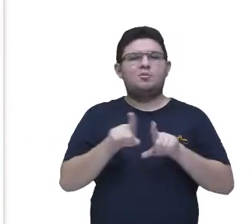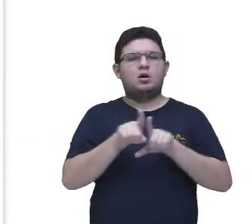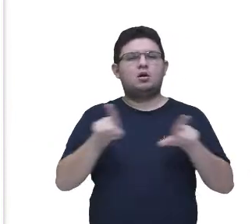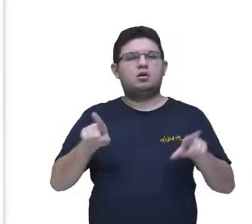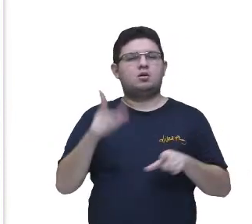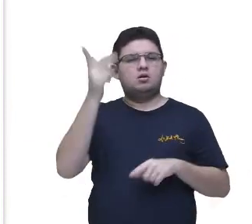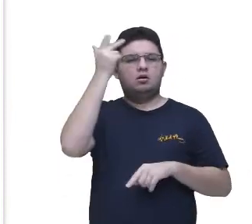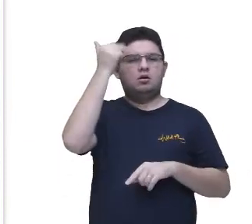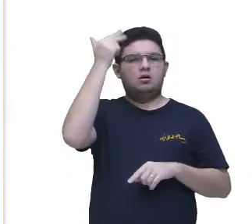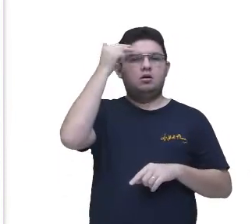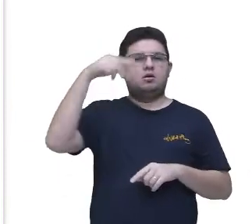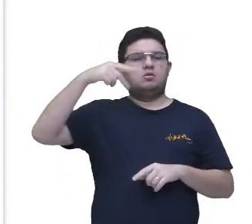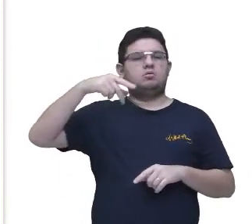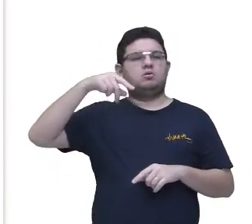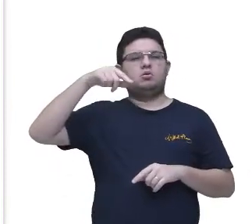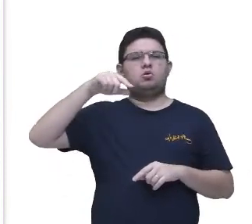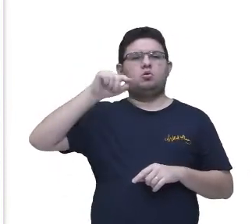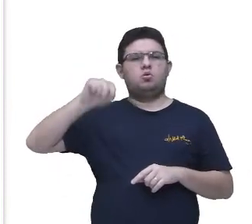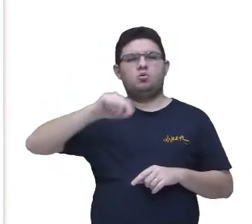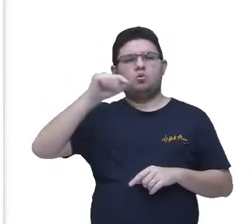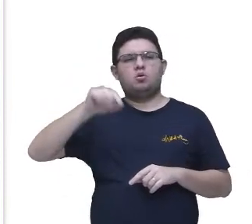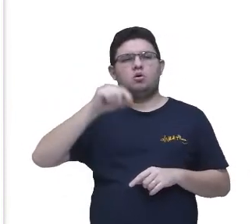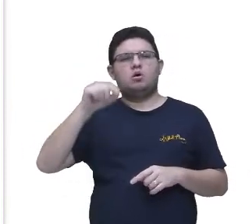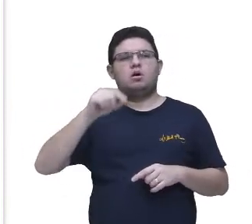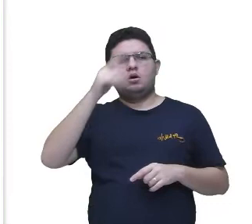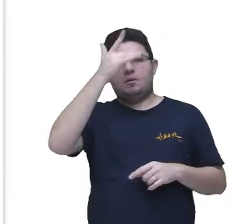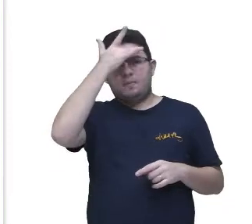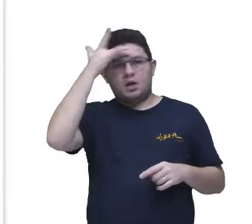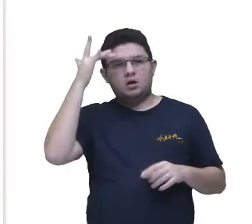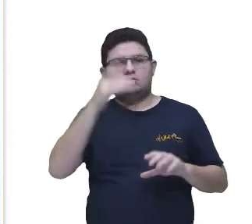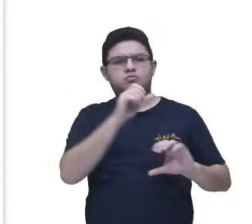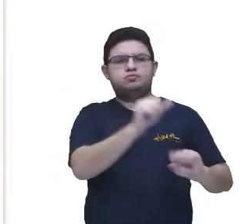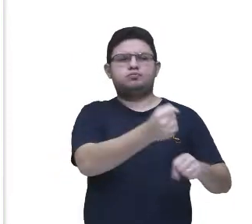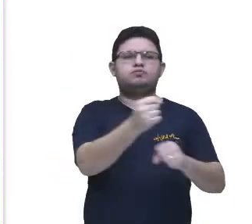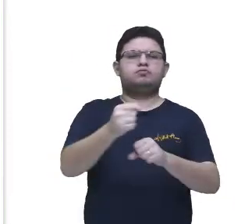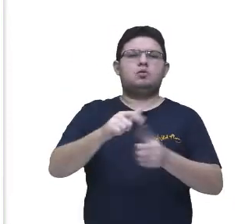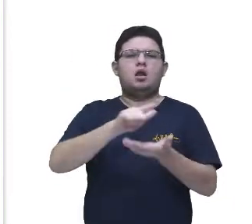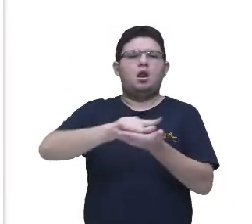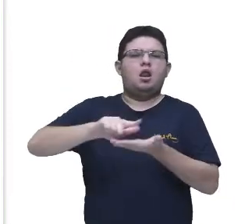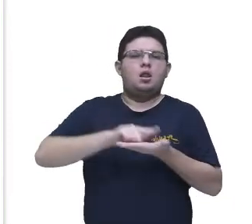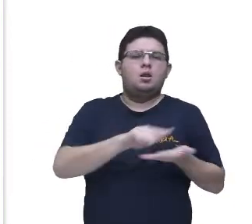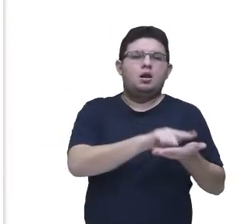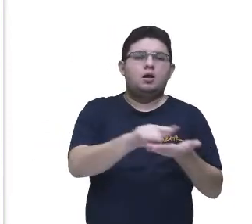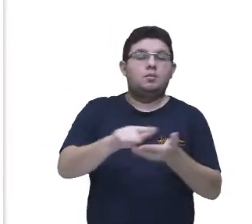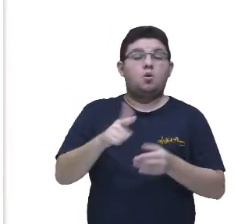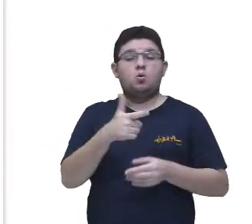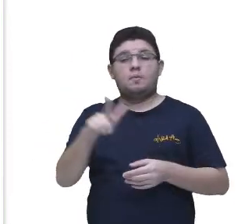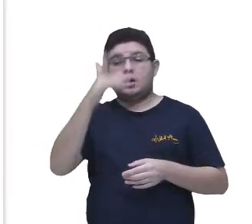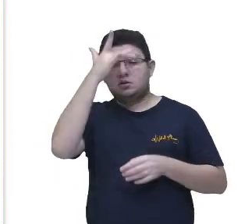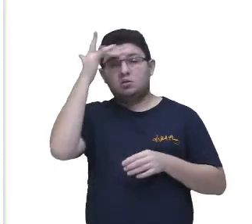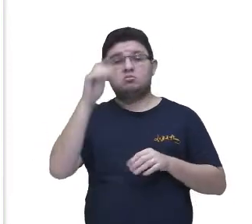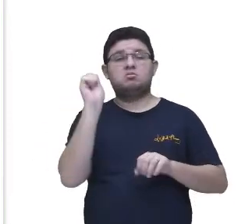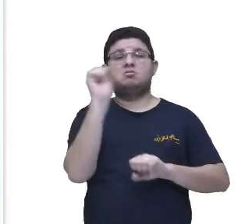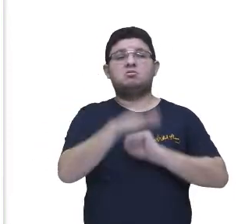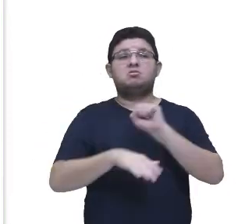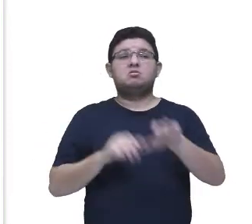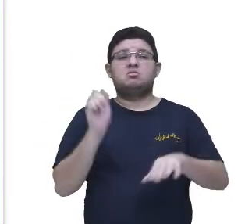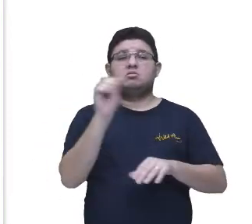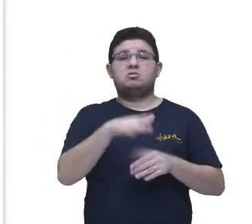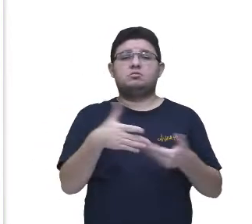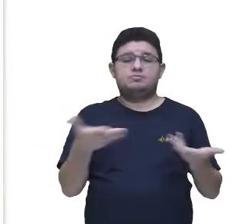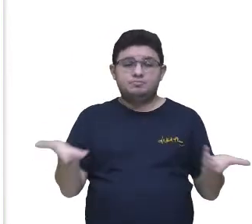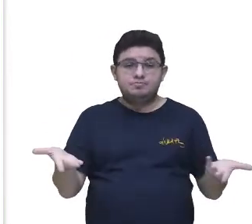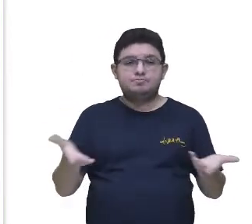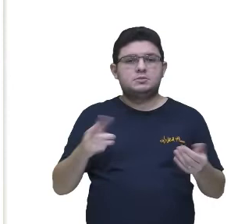a rua e outra pessoa ao mesmo tempo sujando aquele mesmo espaço, Então isso vai nos envolver diretamente, porque